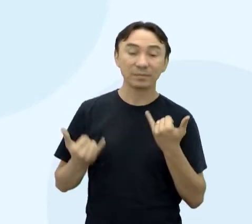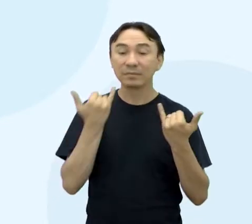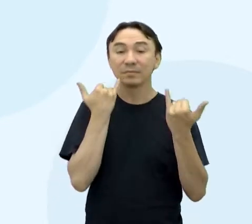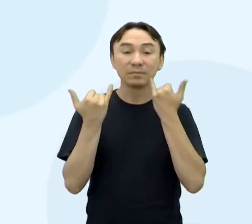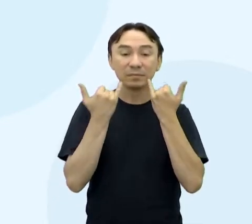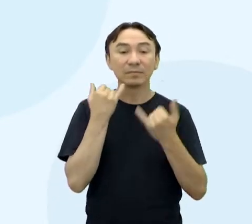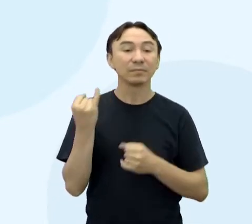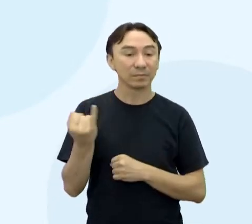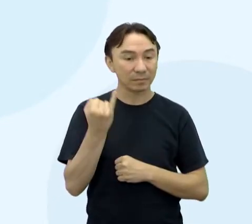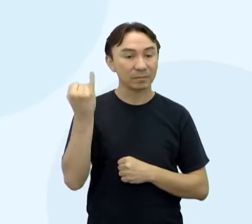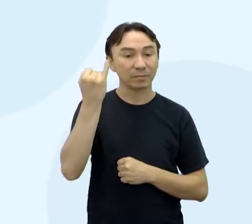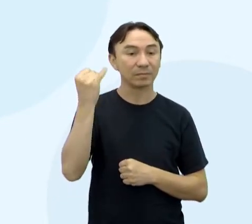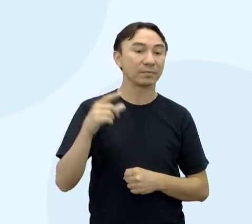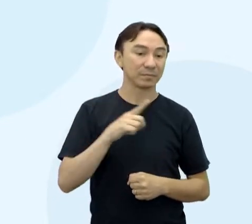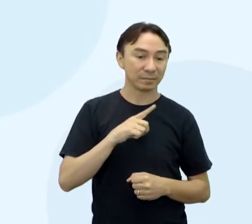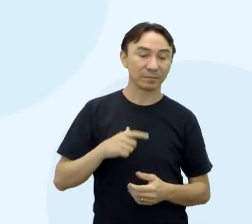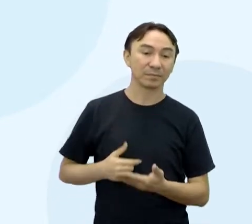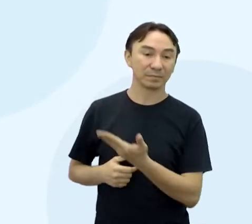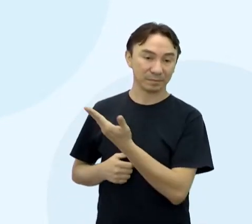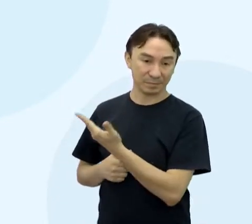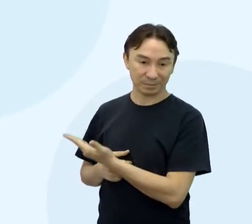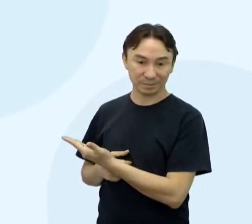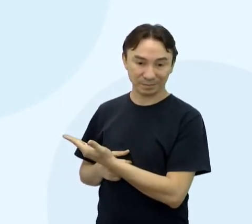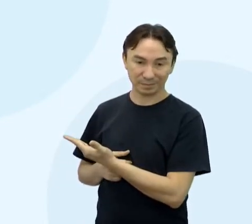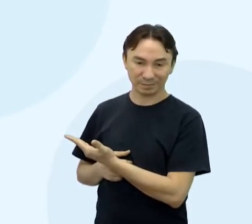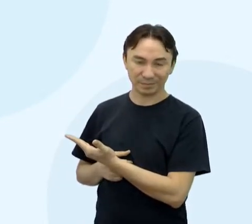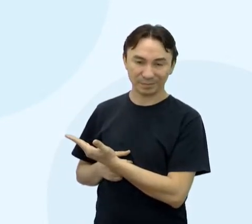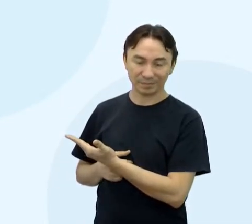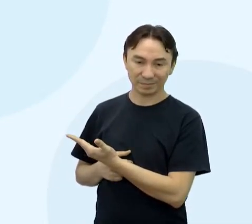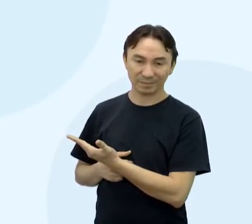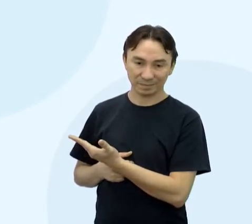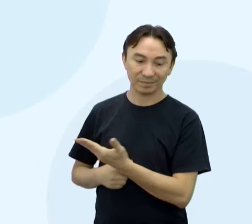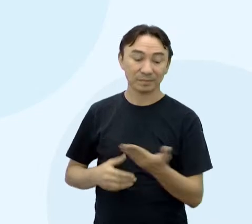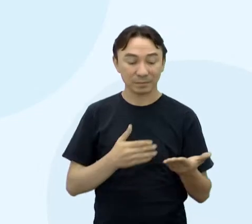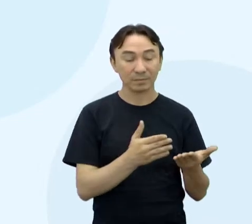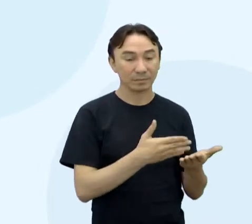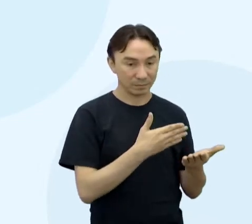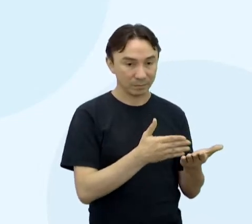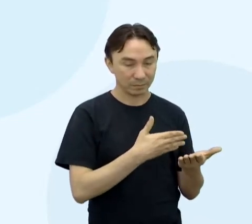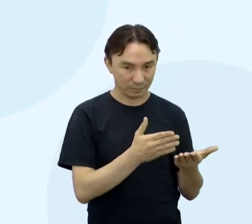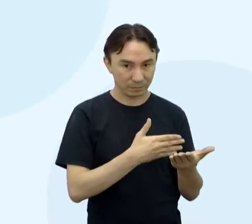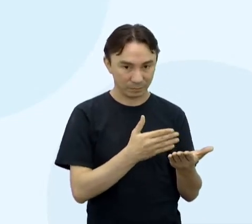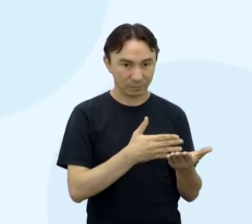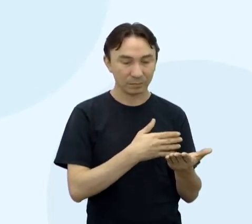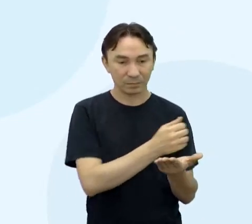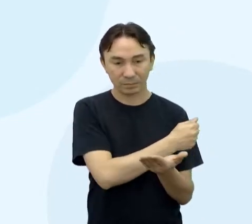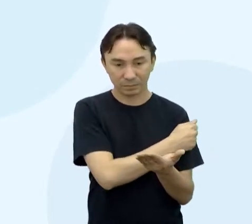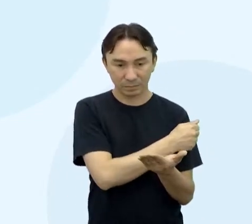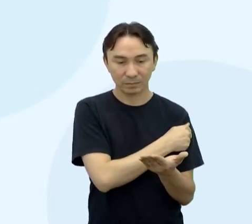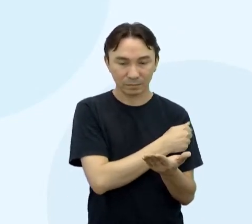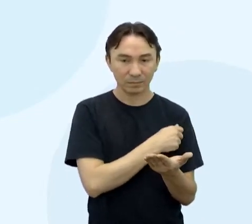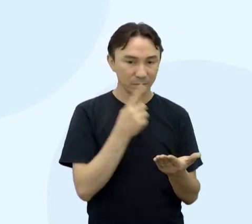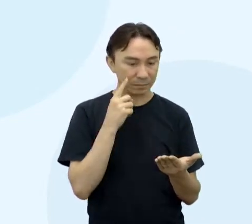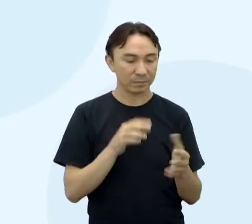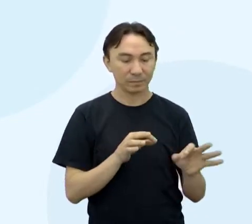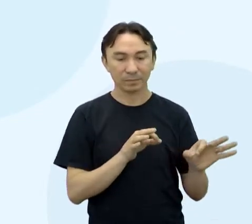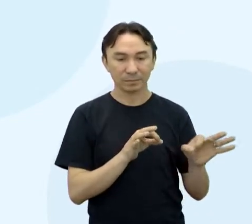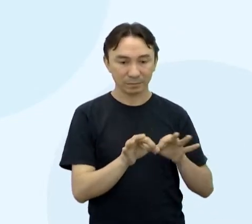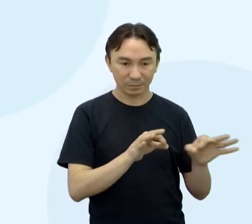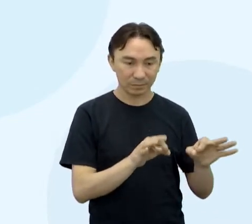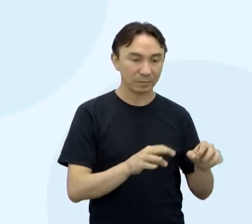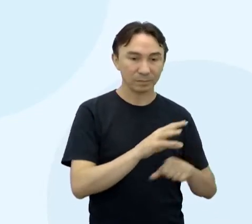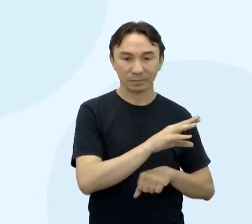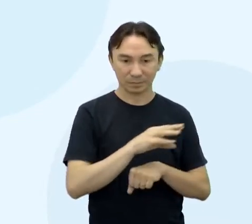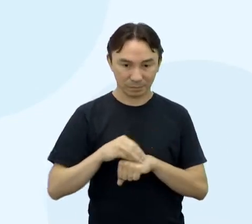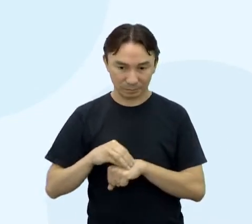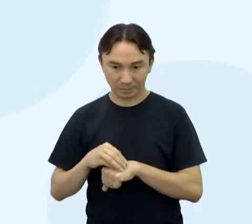algumas citações aí no material que eu retirei, então, dessa apostila que foi produzida lá pelas professoras da